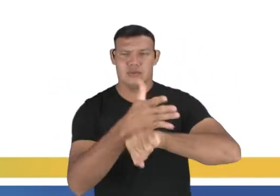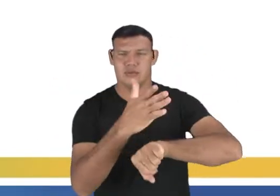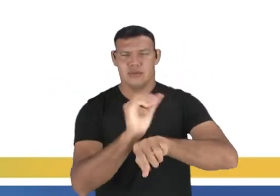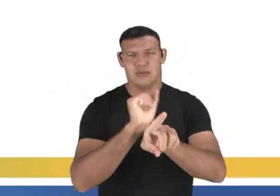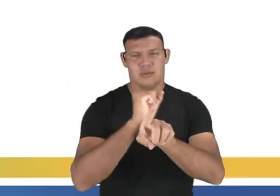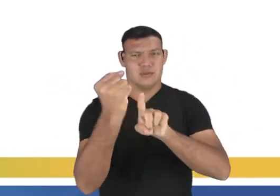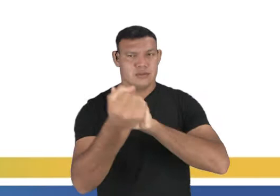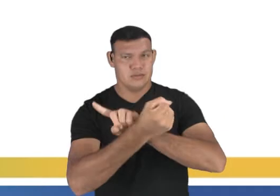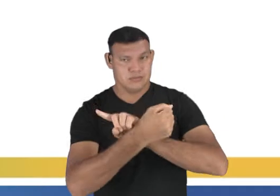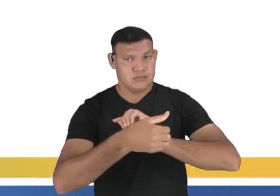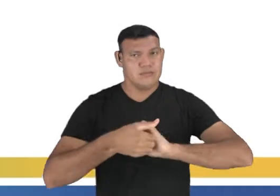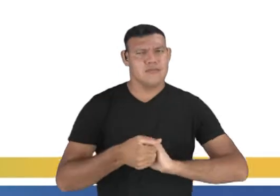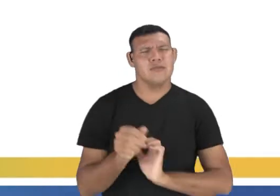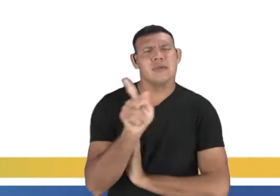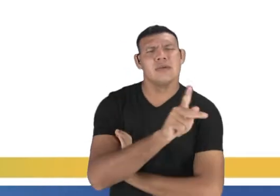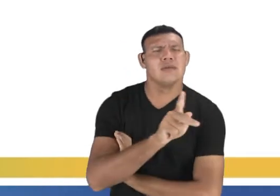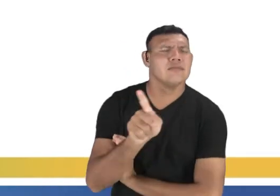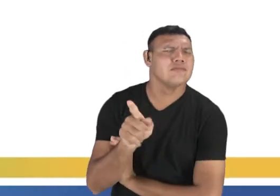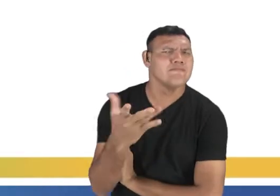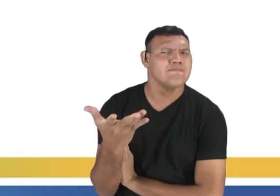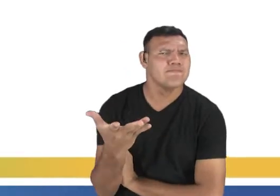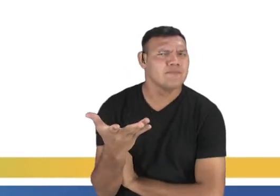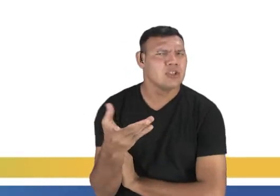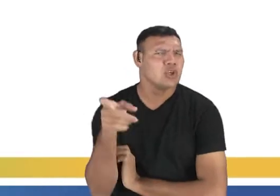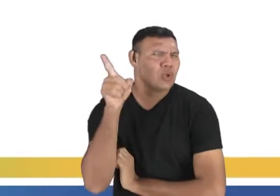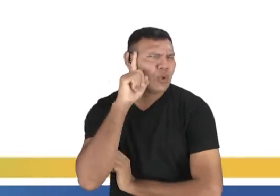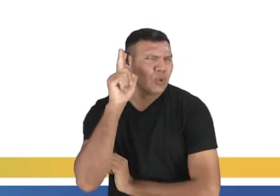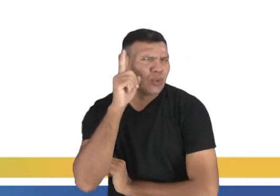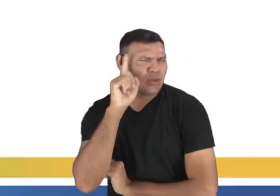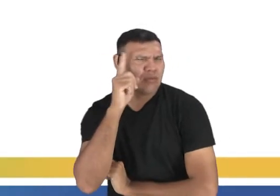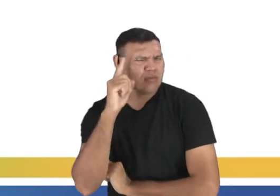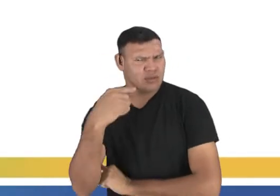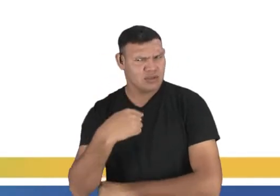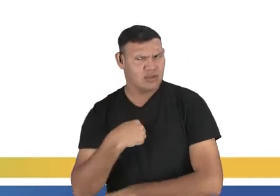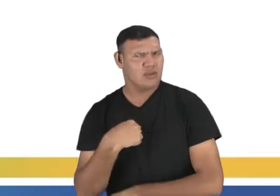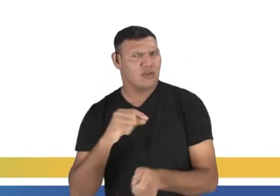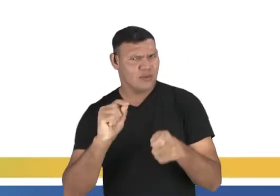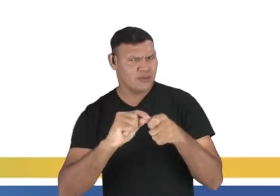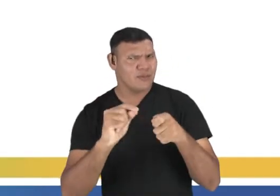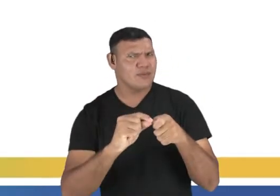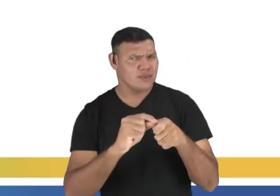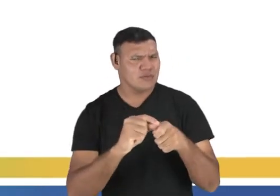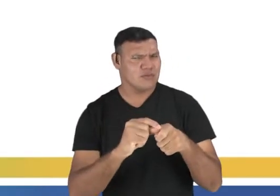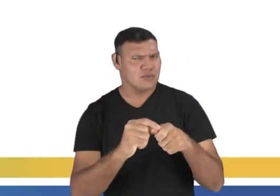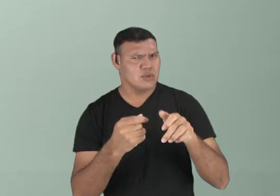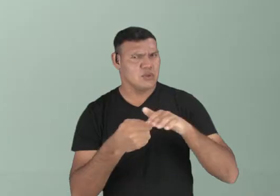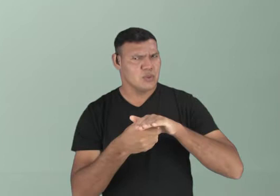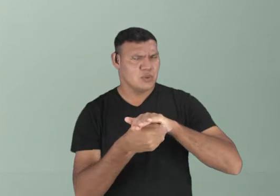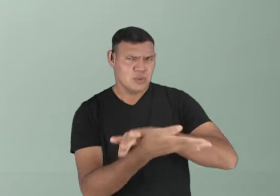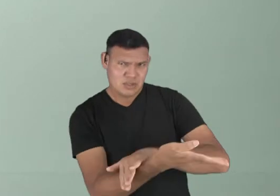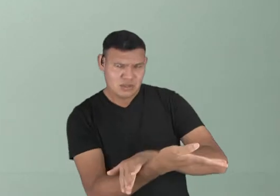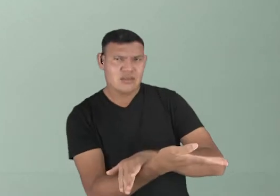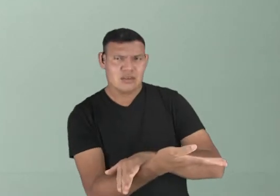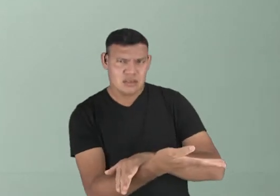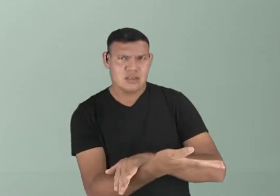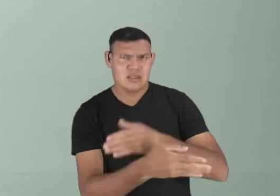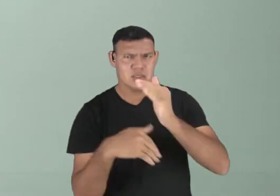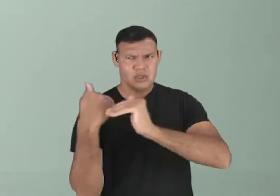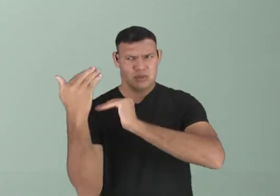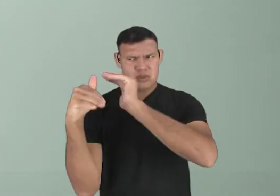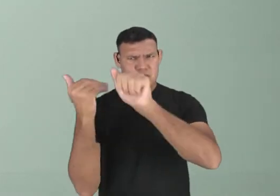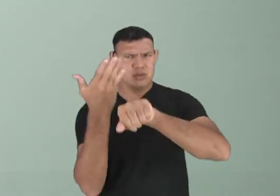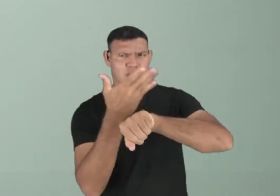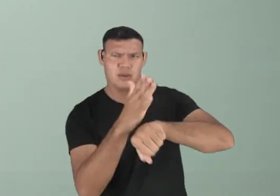sociais, tá? Professor, então, no meu dia a dia, eu pratico, eu tenho o hábito de desenvolver essas